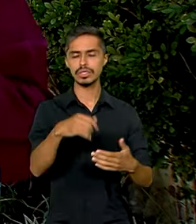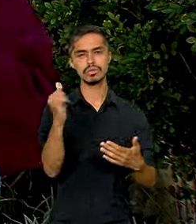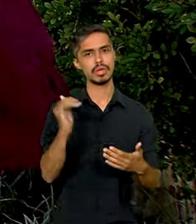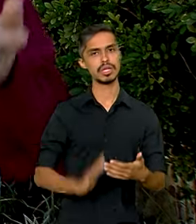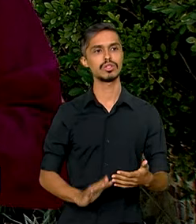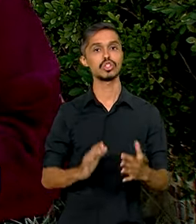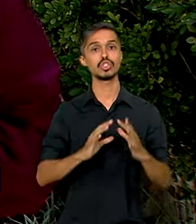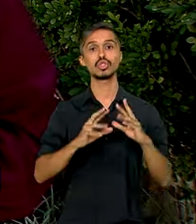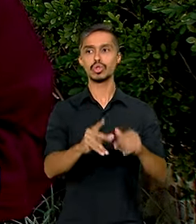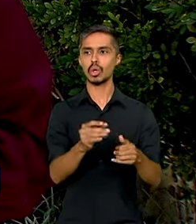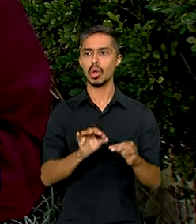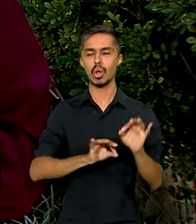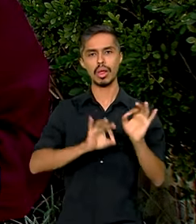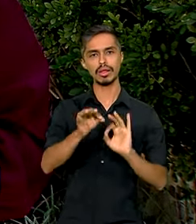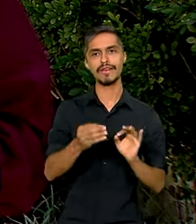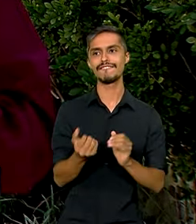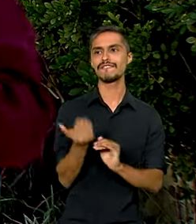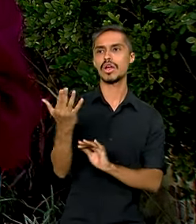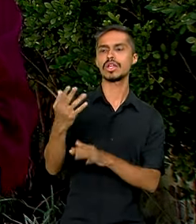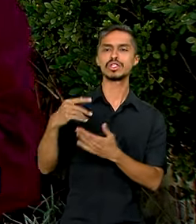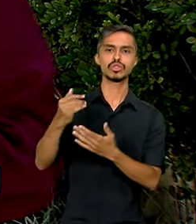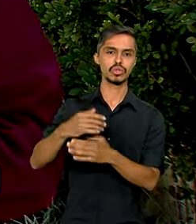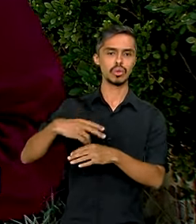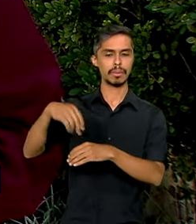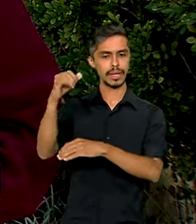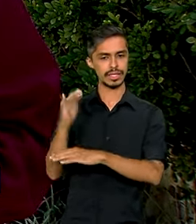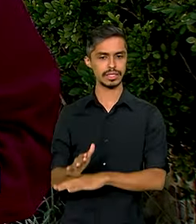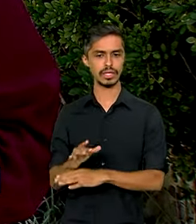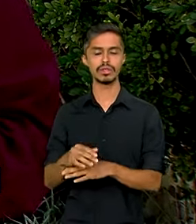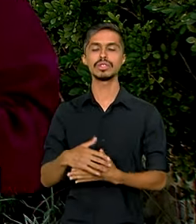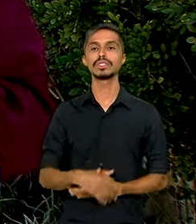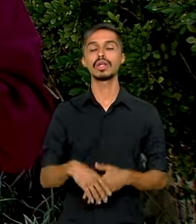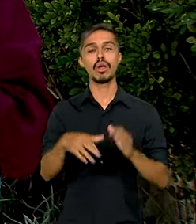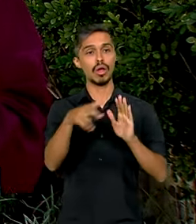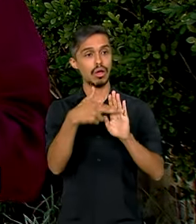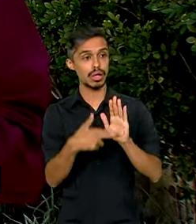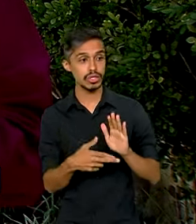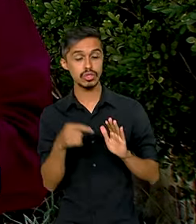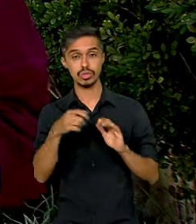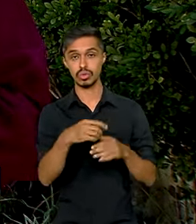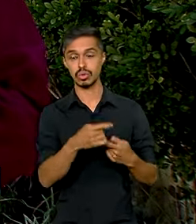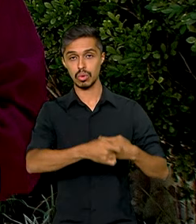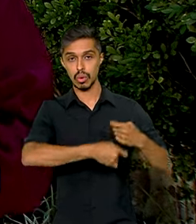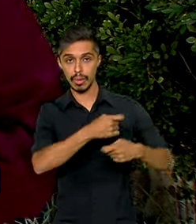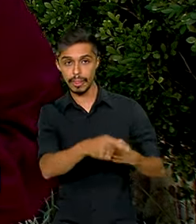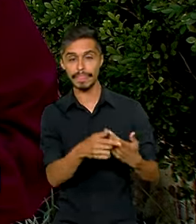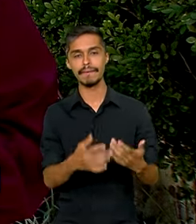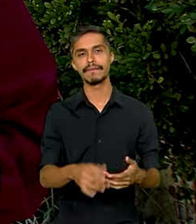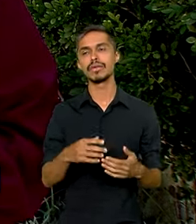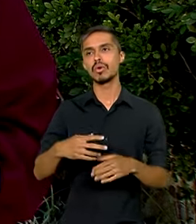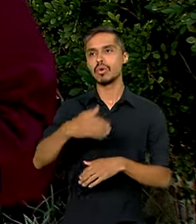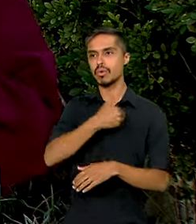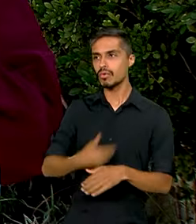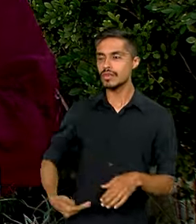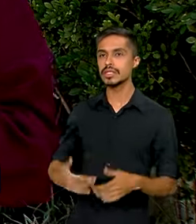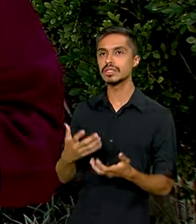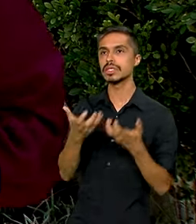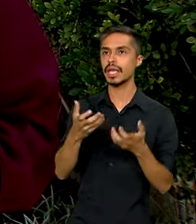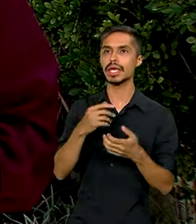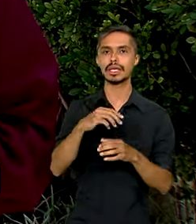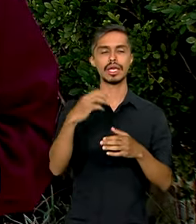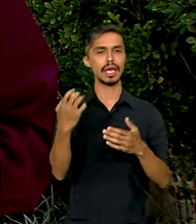todas sediadas fora do Brasil com a regulamentação do mercado o governo pretende que empresas brasileiras